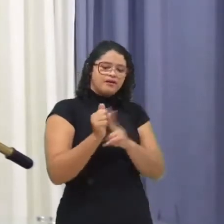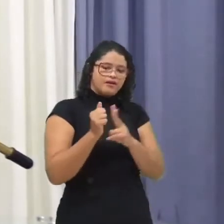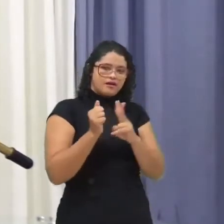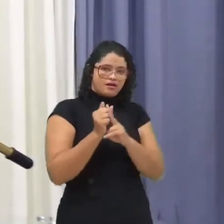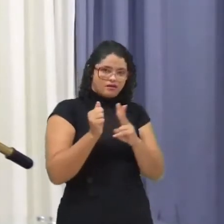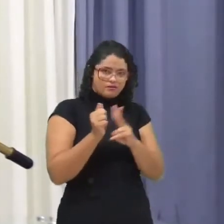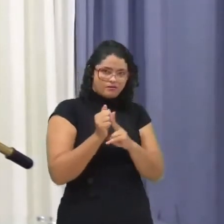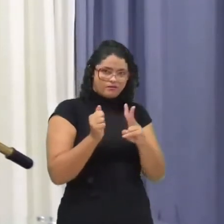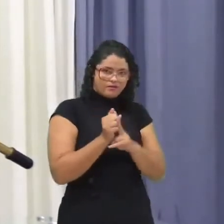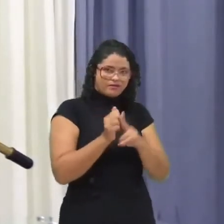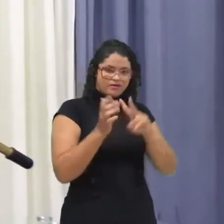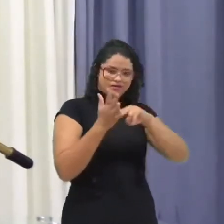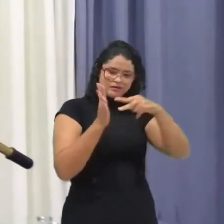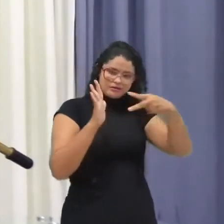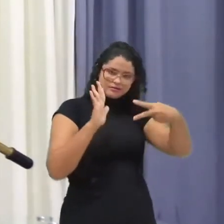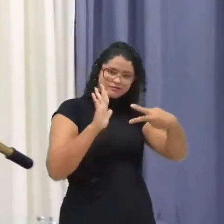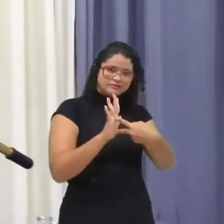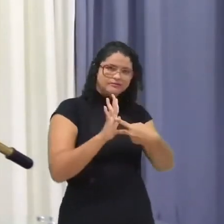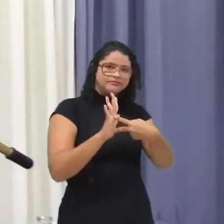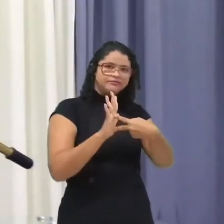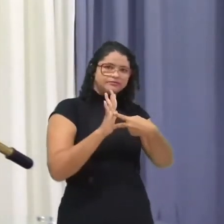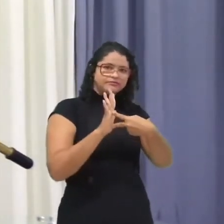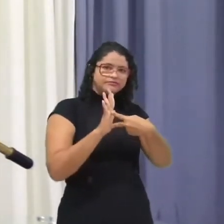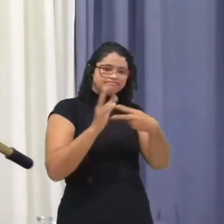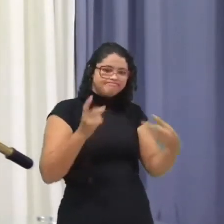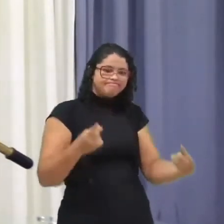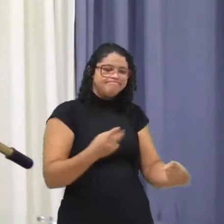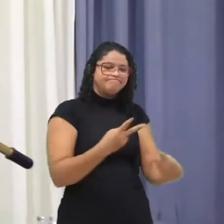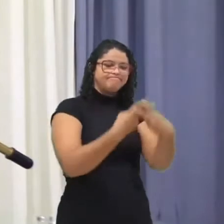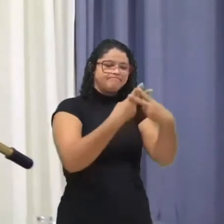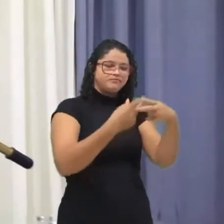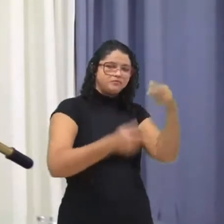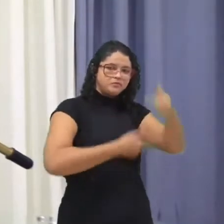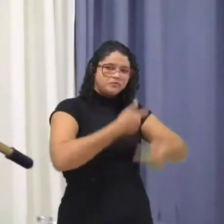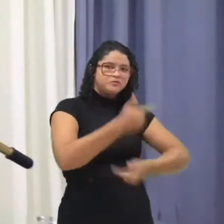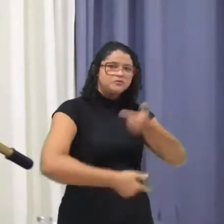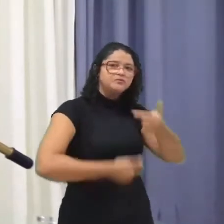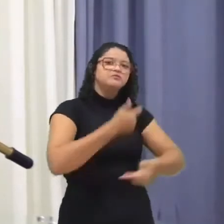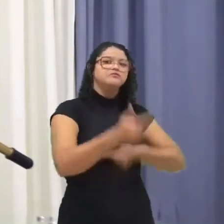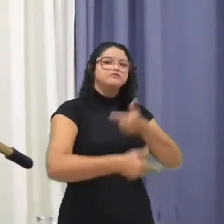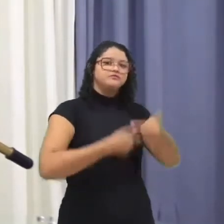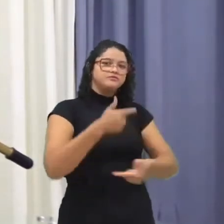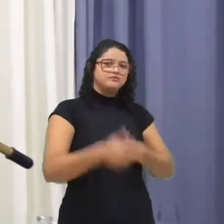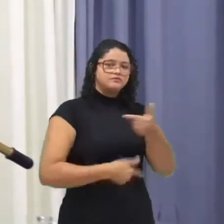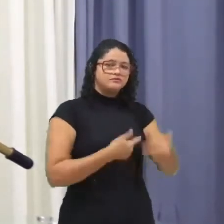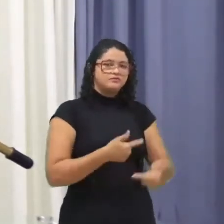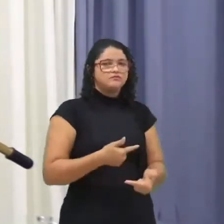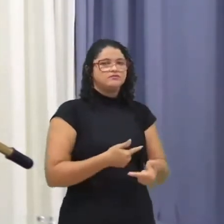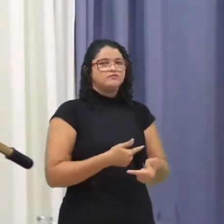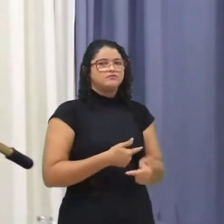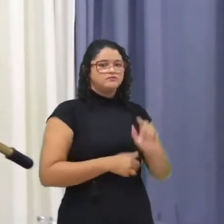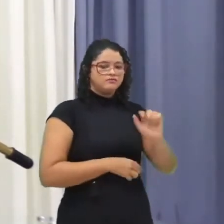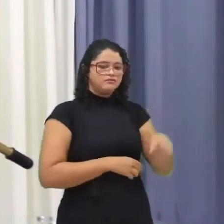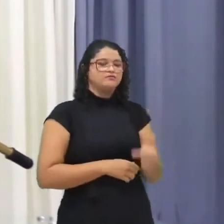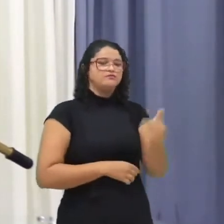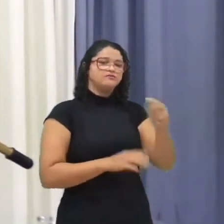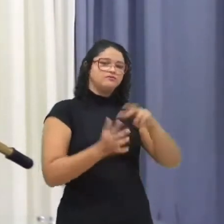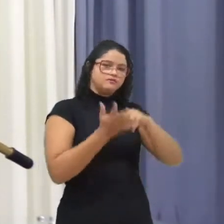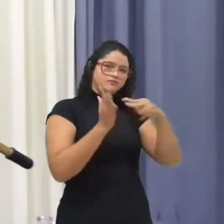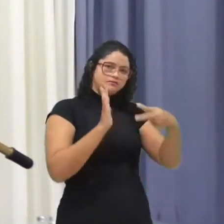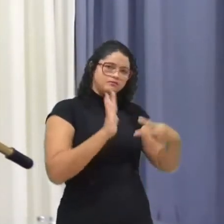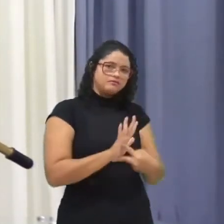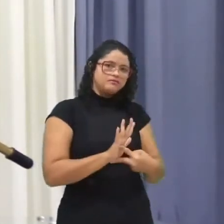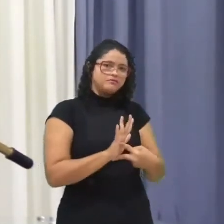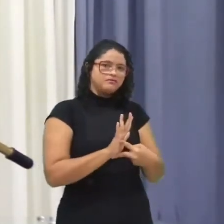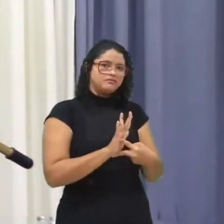significa ser prisioneiro de guerra. Fazer prisioneiro de guerra é uma outra possibilidade.